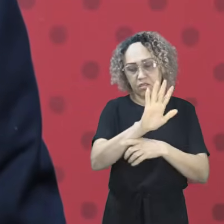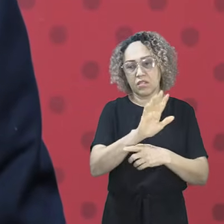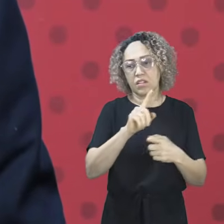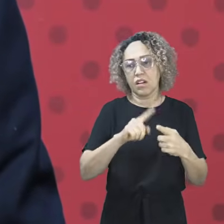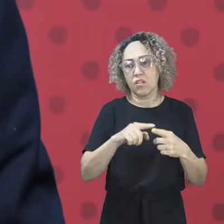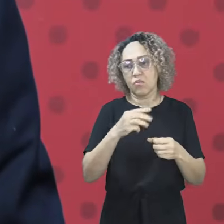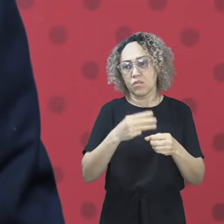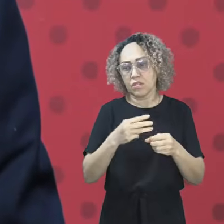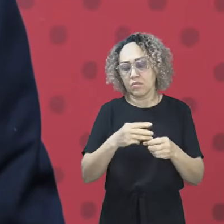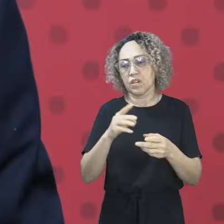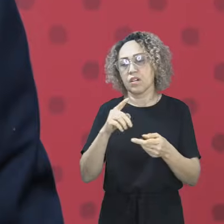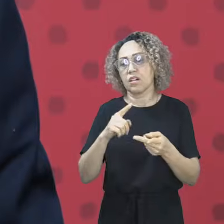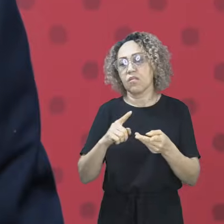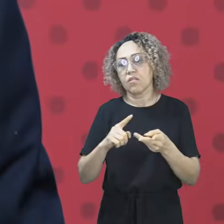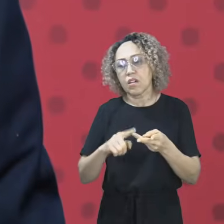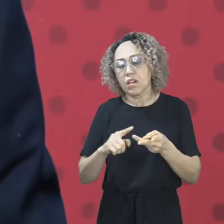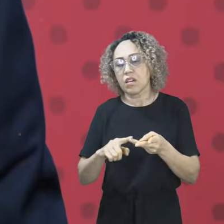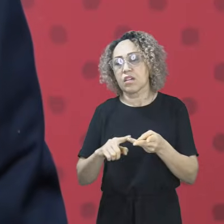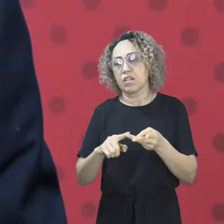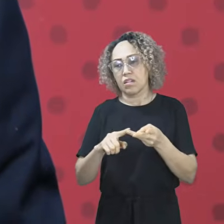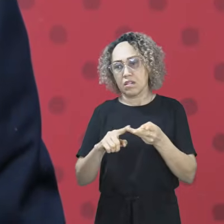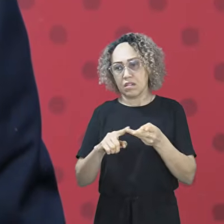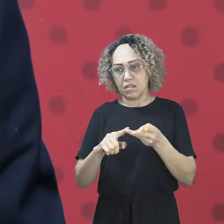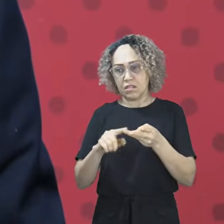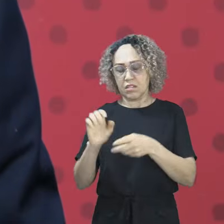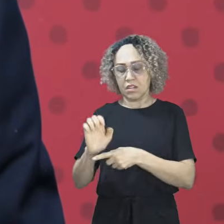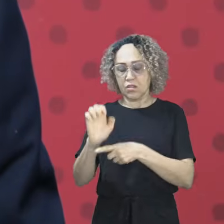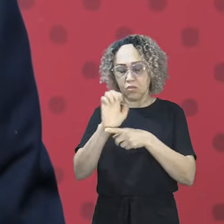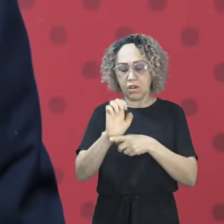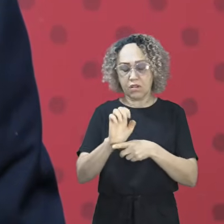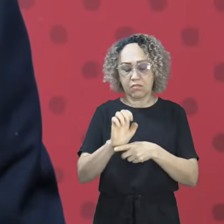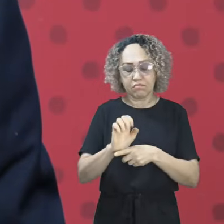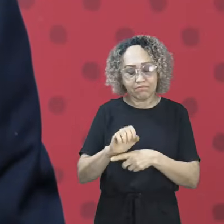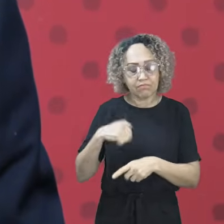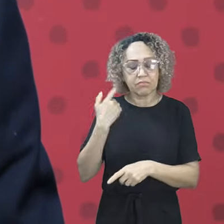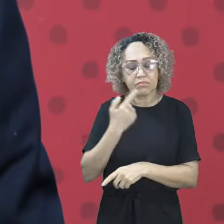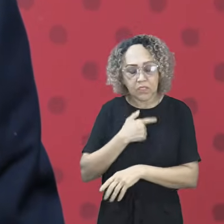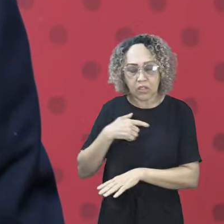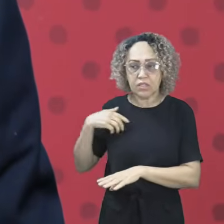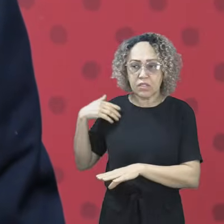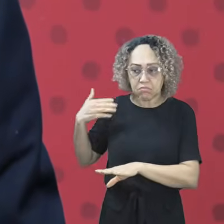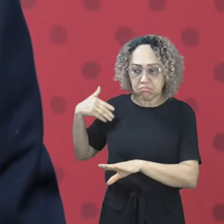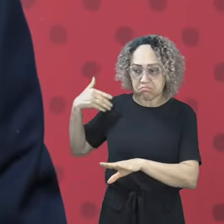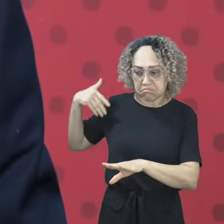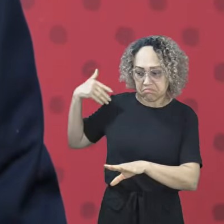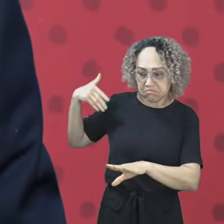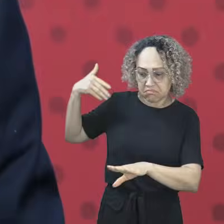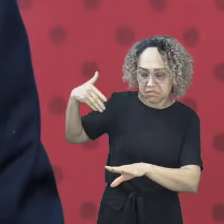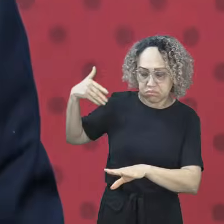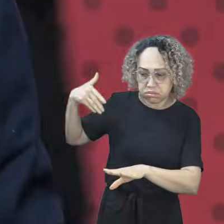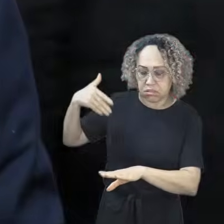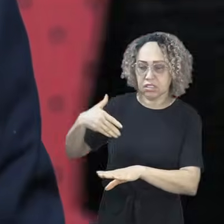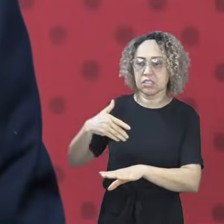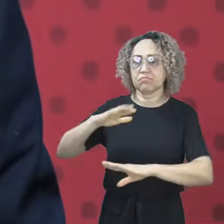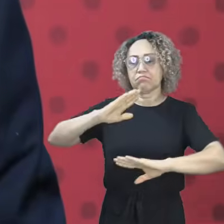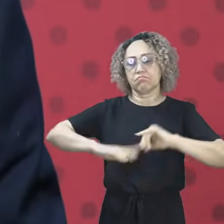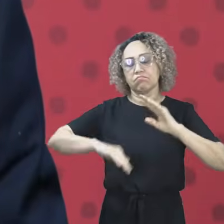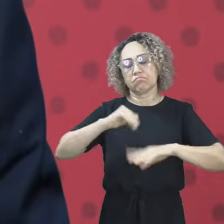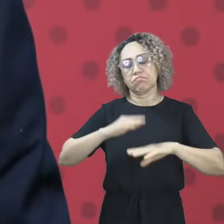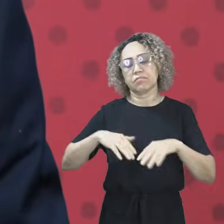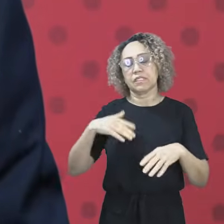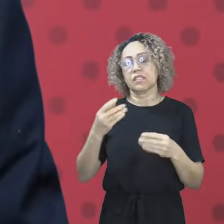essa prática há alguns anos, e ela é uma coisa importante porque é uma forma